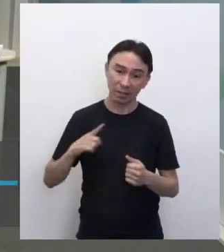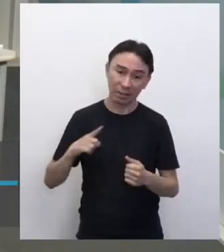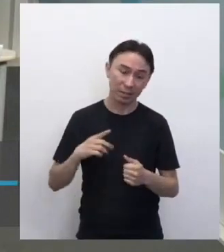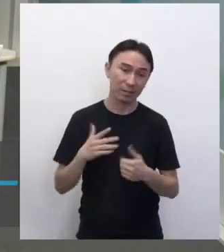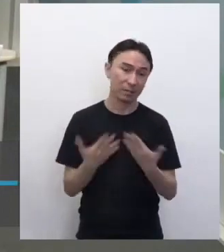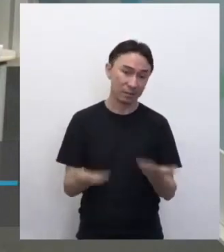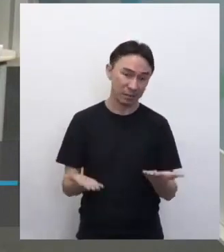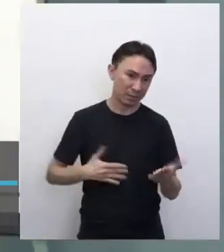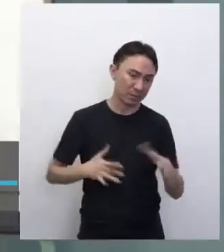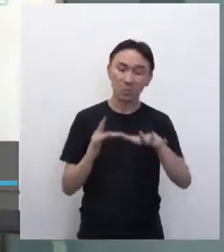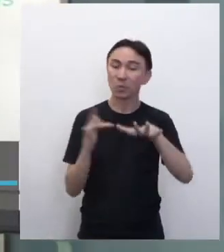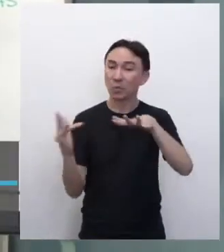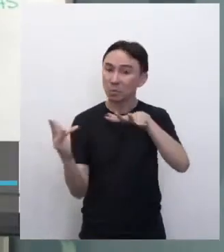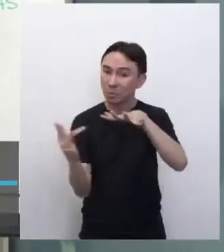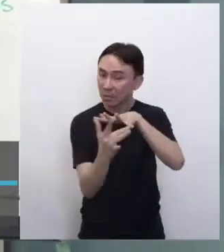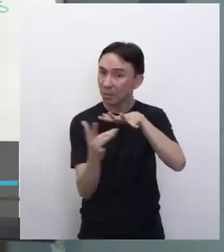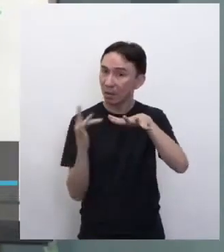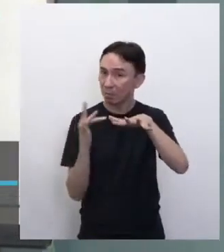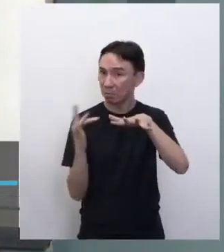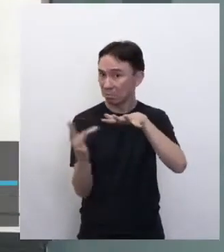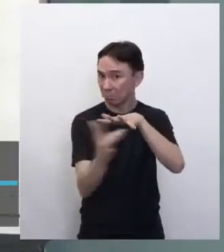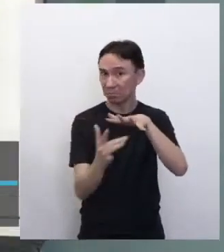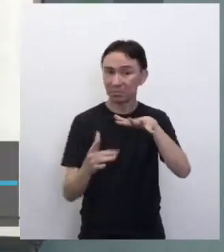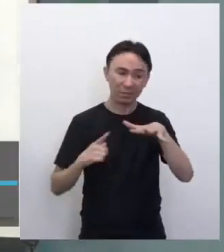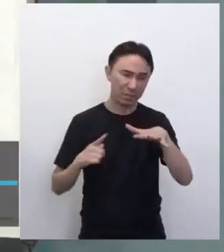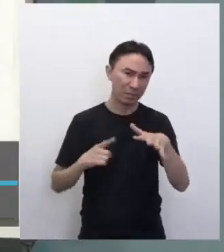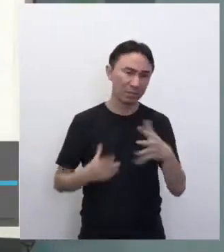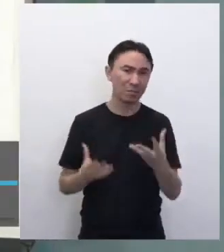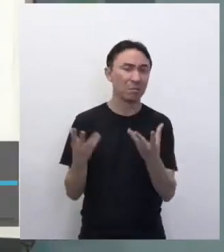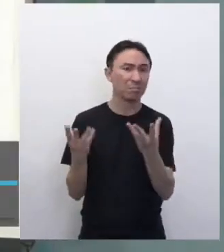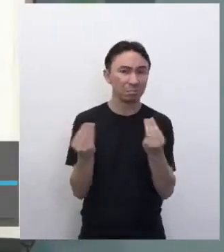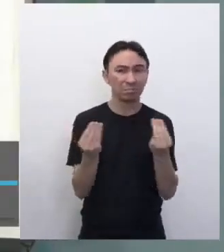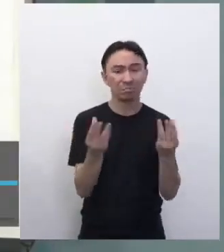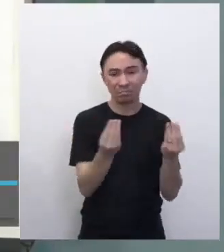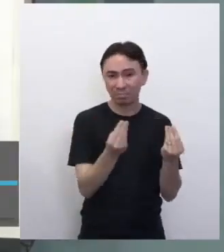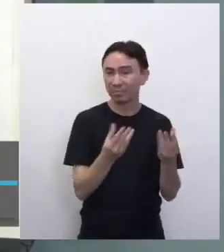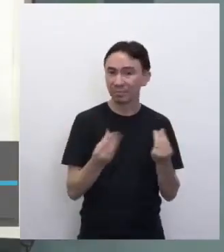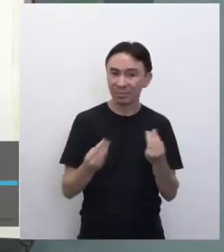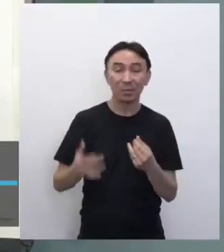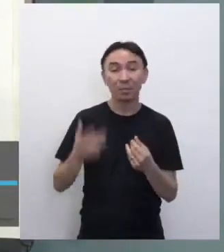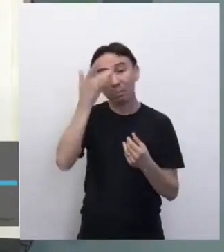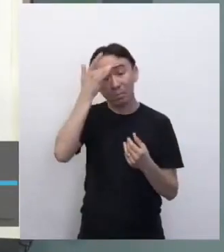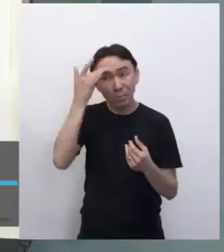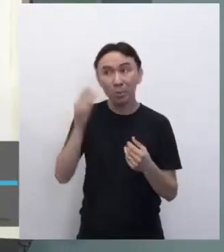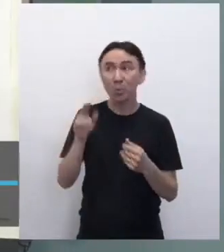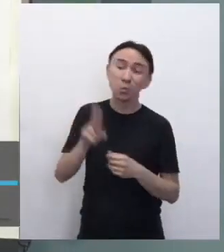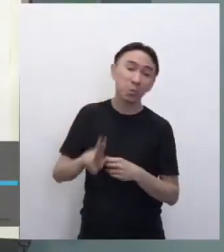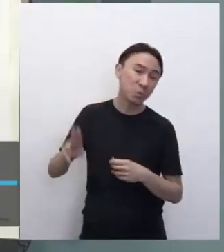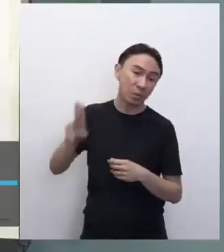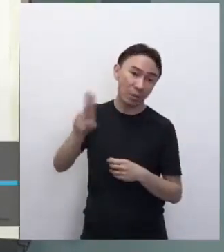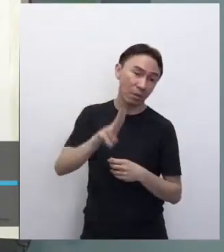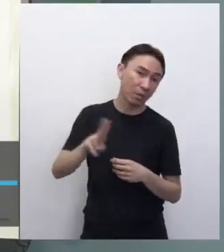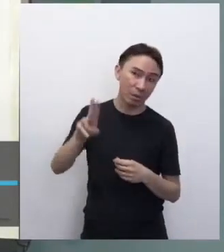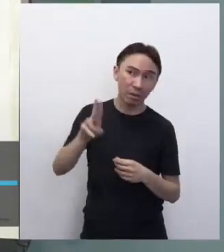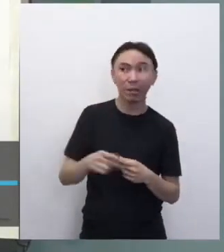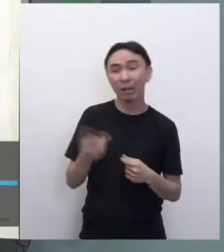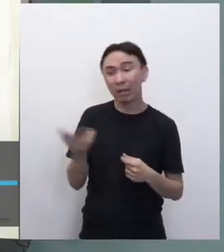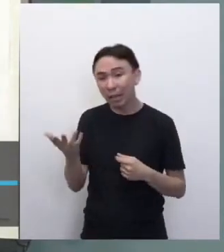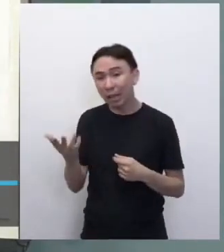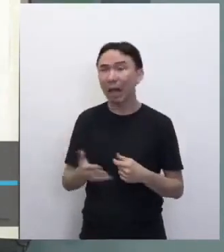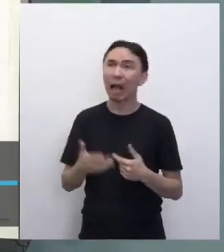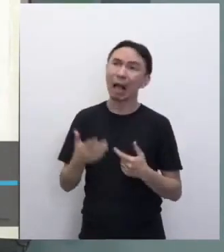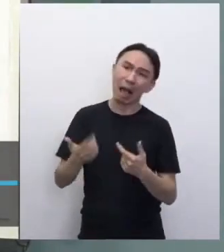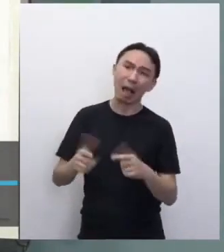social media, quando a gente fala aí de social media, a gente tem uma gama muito grande, e as pessoas usam aquelas que, no momento, são as